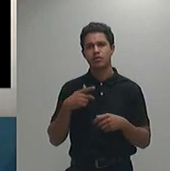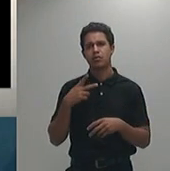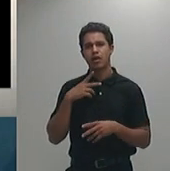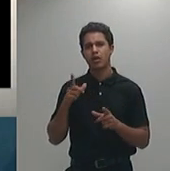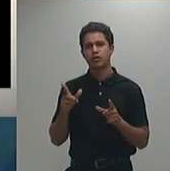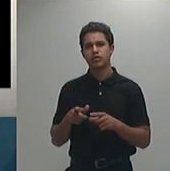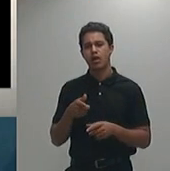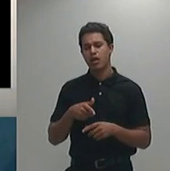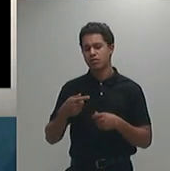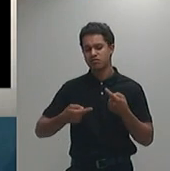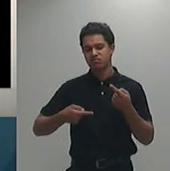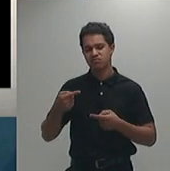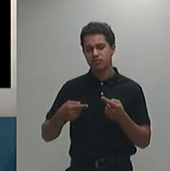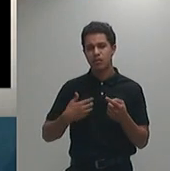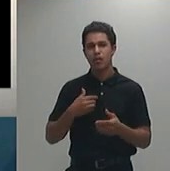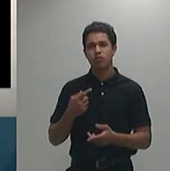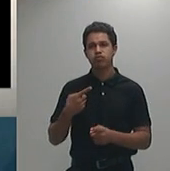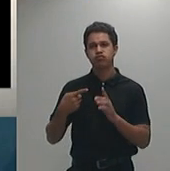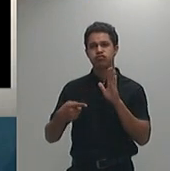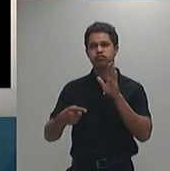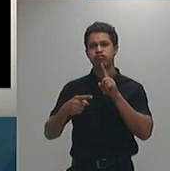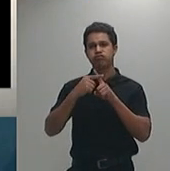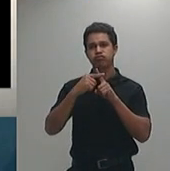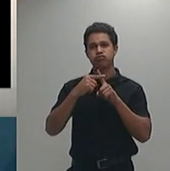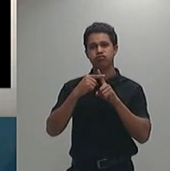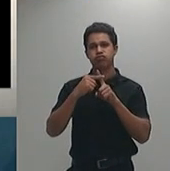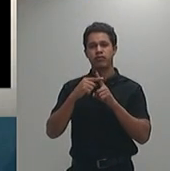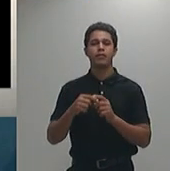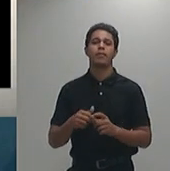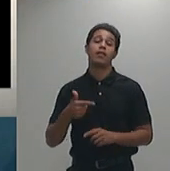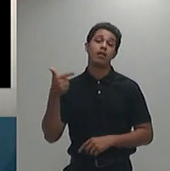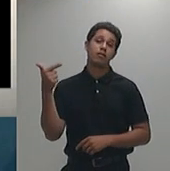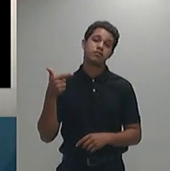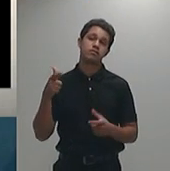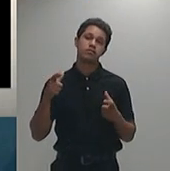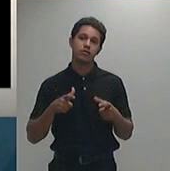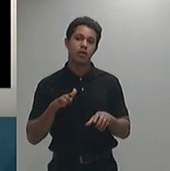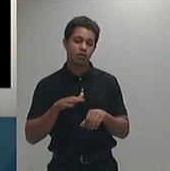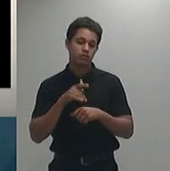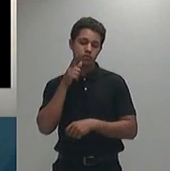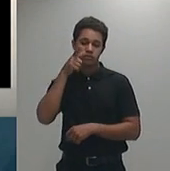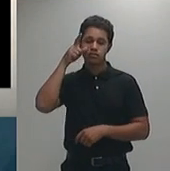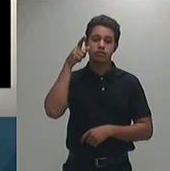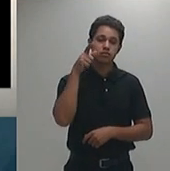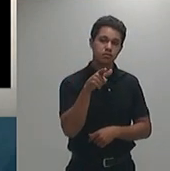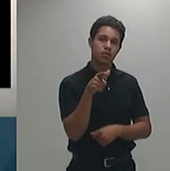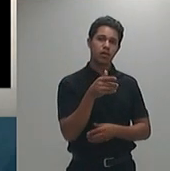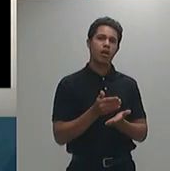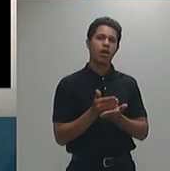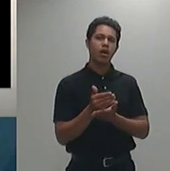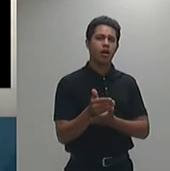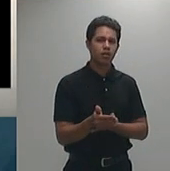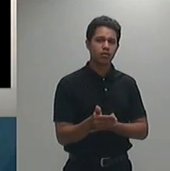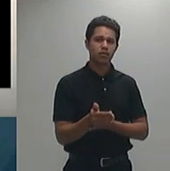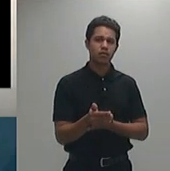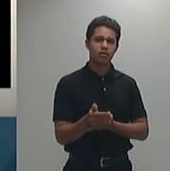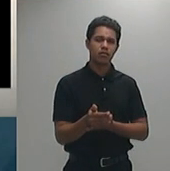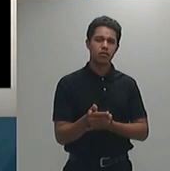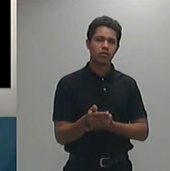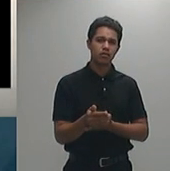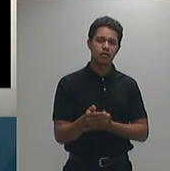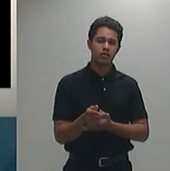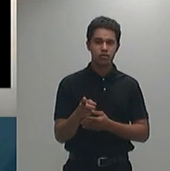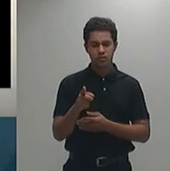positivo em segundo lugar eu chamo atenção a partir das diferentes